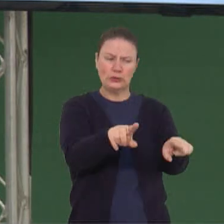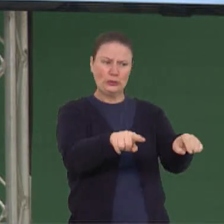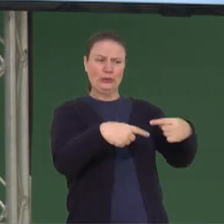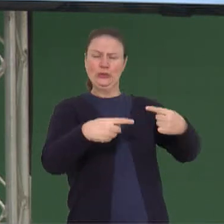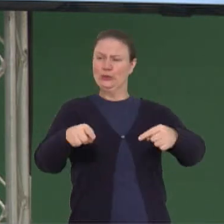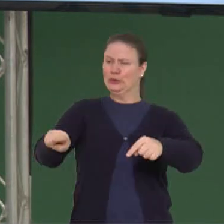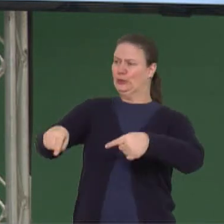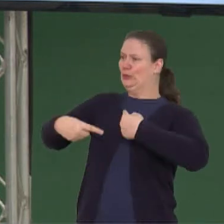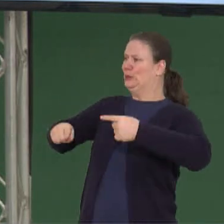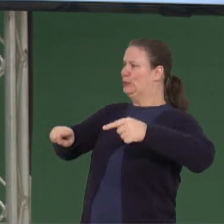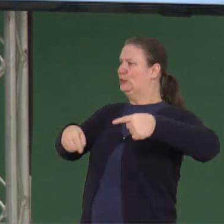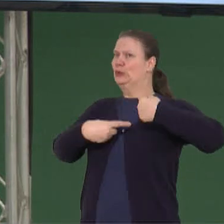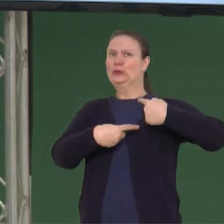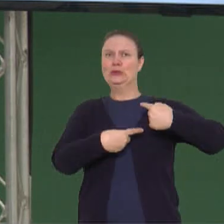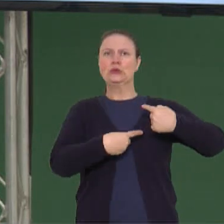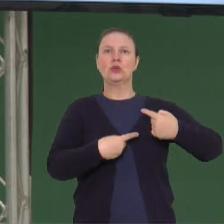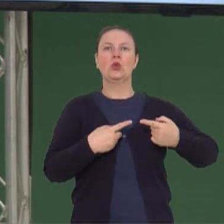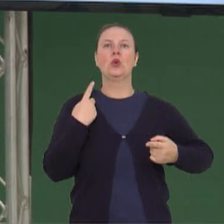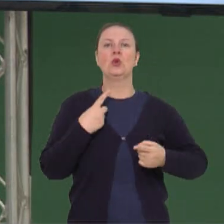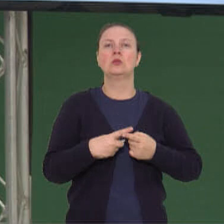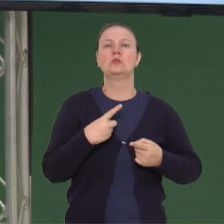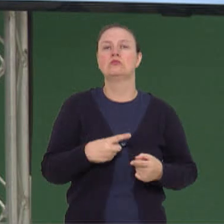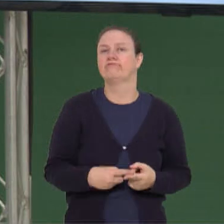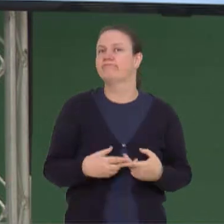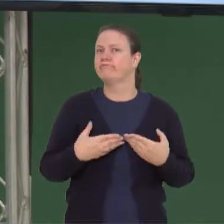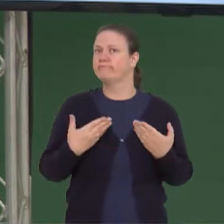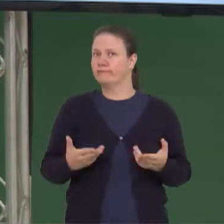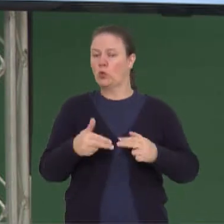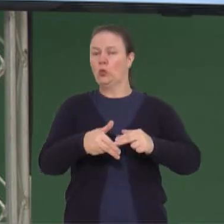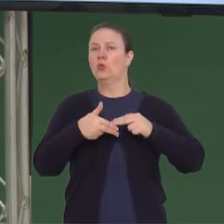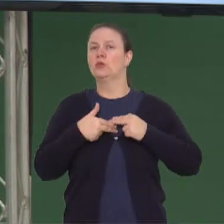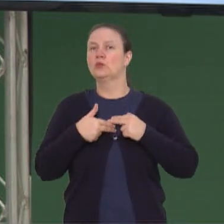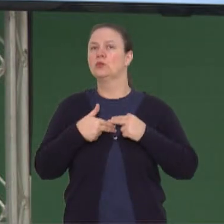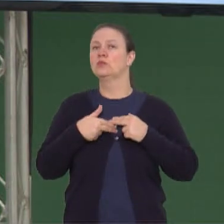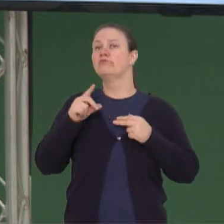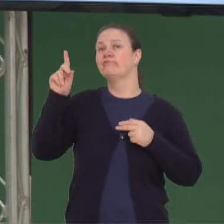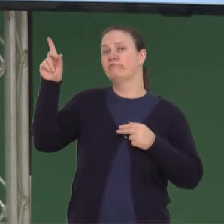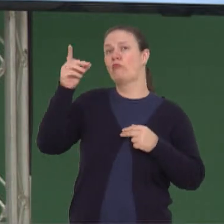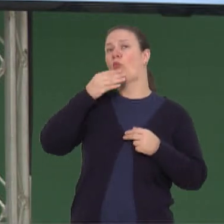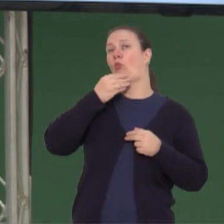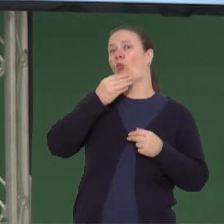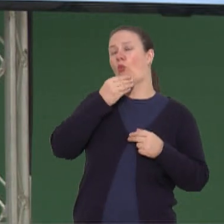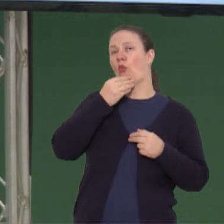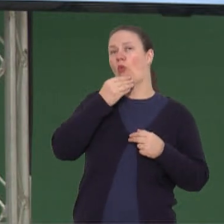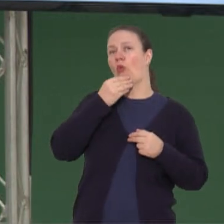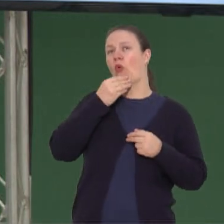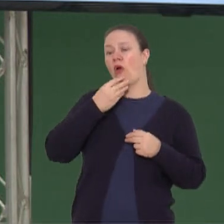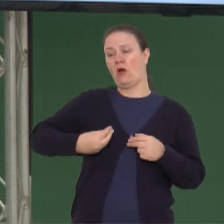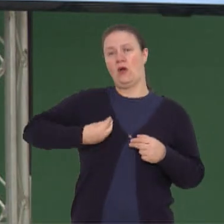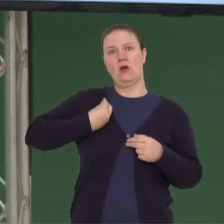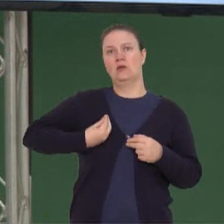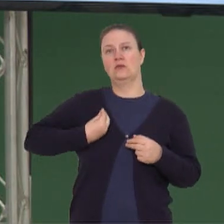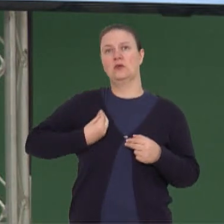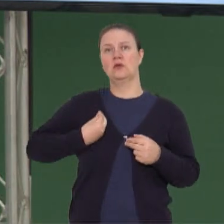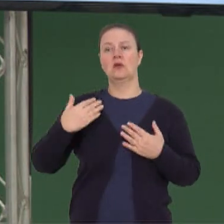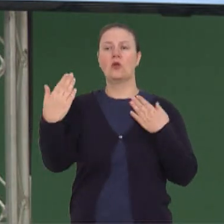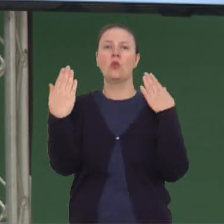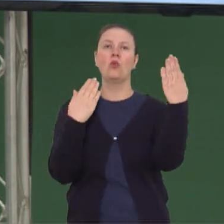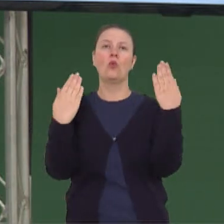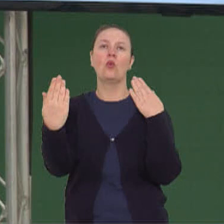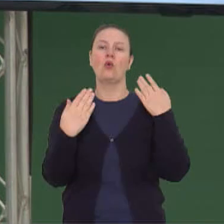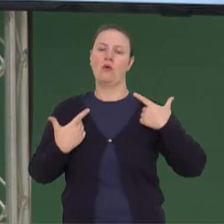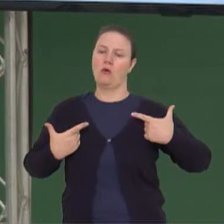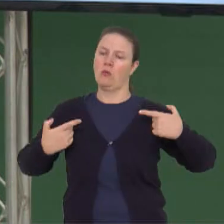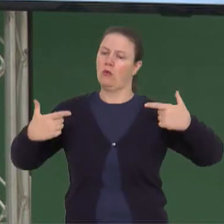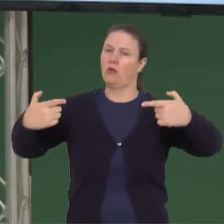você. Por isso que em alguns aforismos o Heráclito vai até definir a vida como uma guerra. Não no sentido que você tenha inimigos